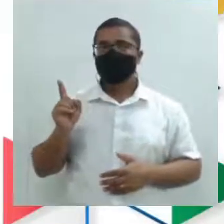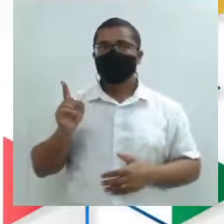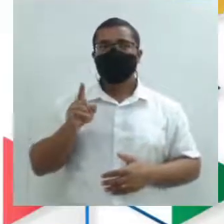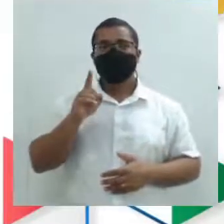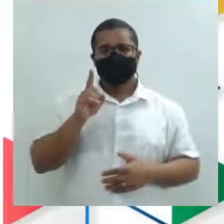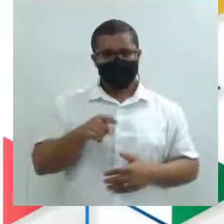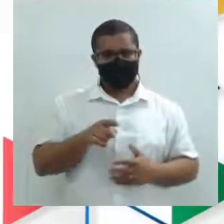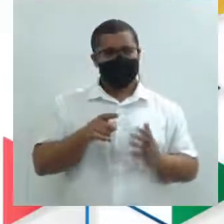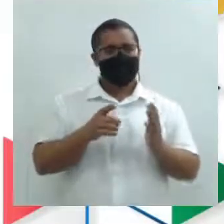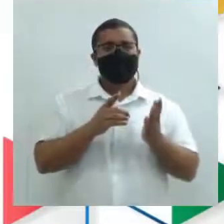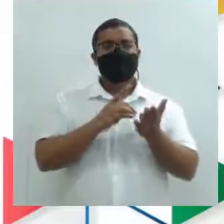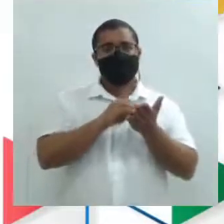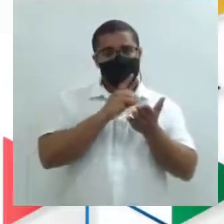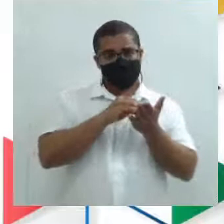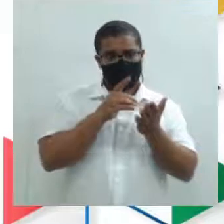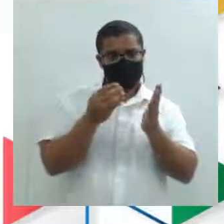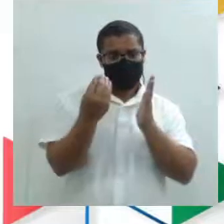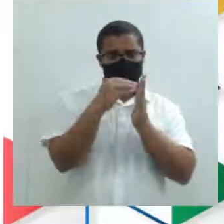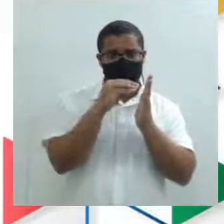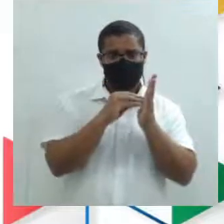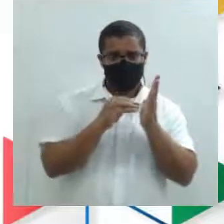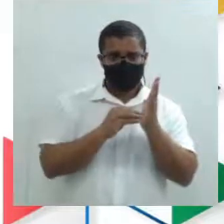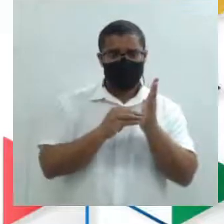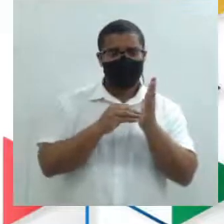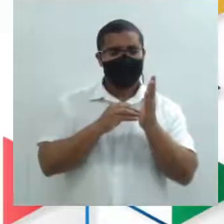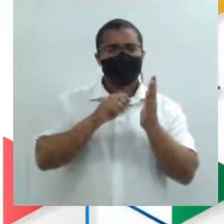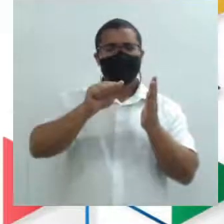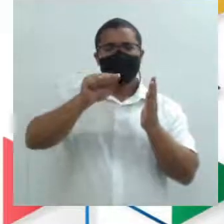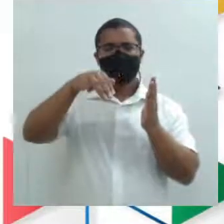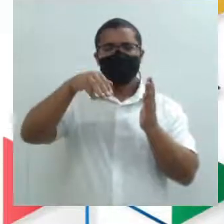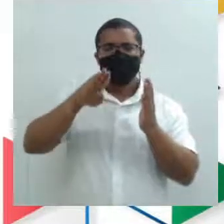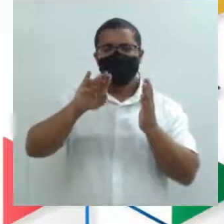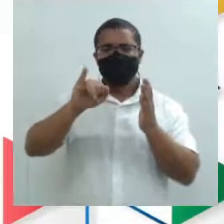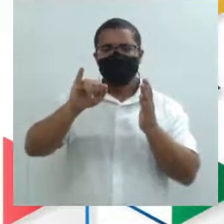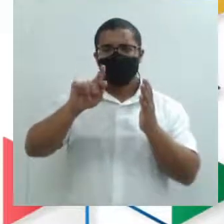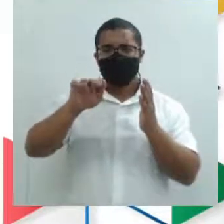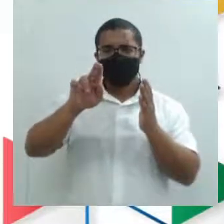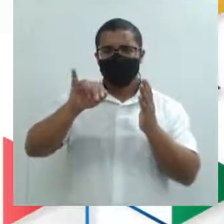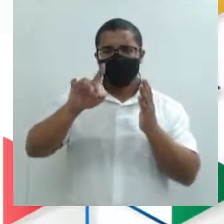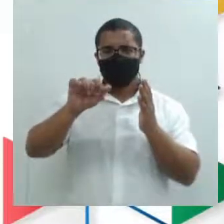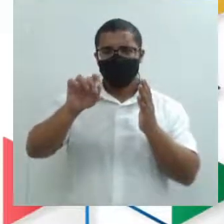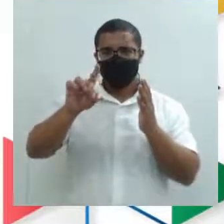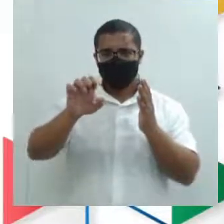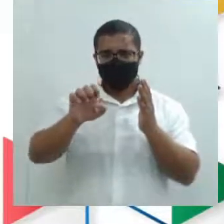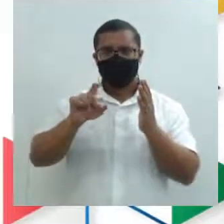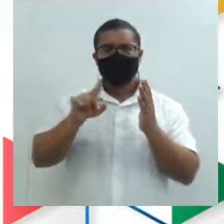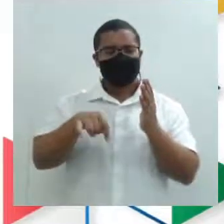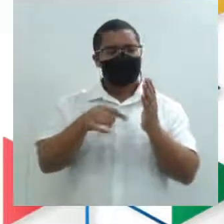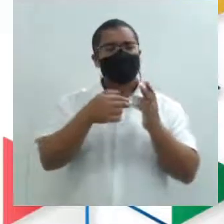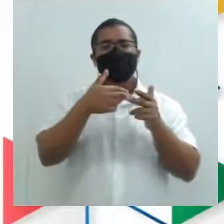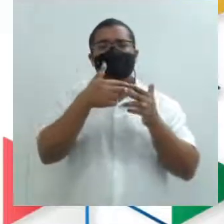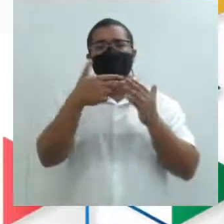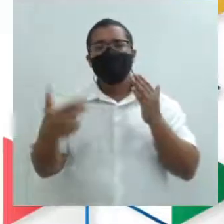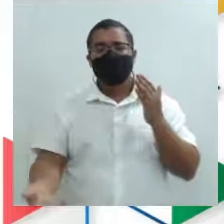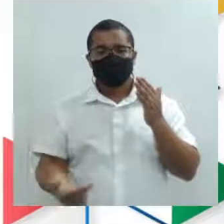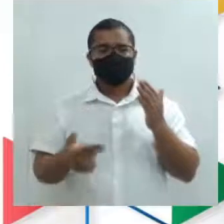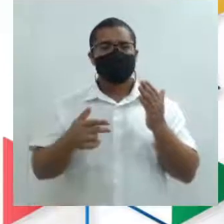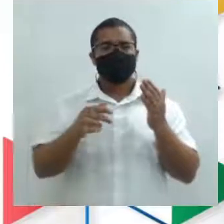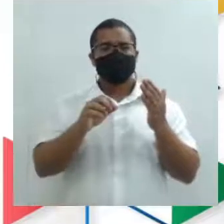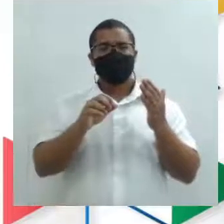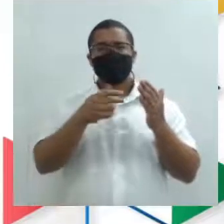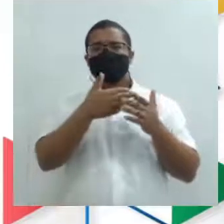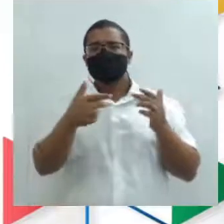de acordo com o dicionário, ambiguidade é a qualidade daquilo que possui ou